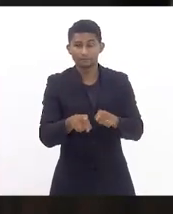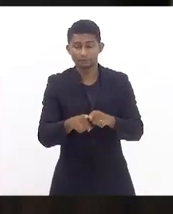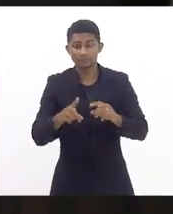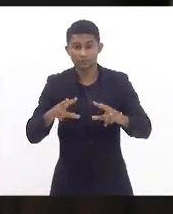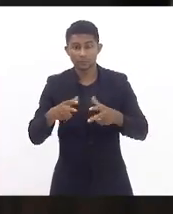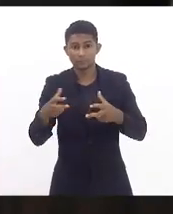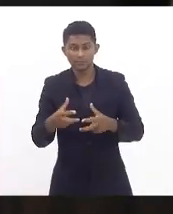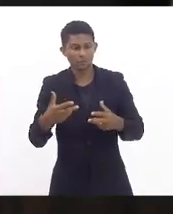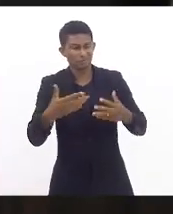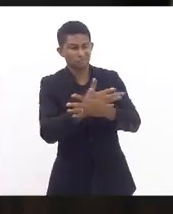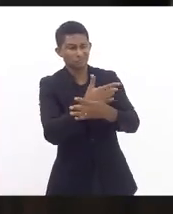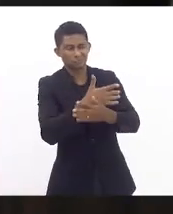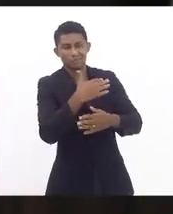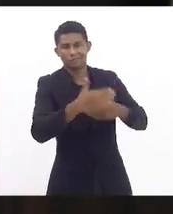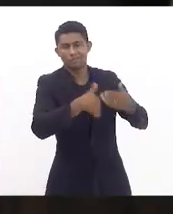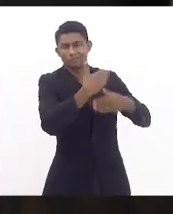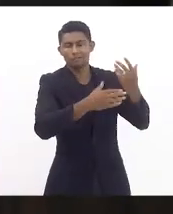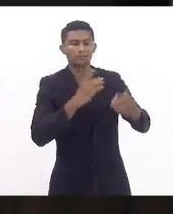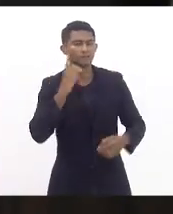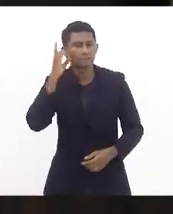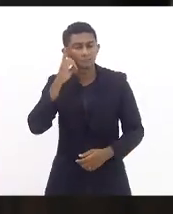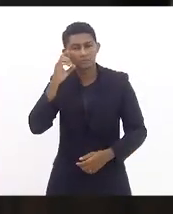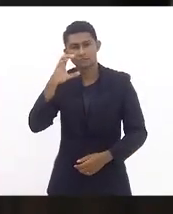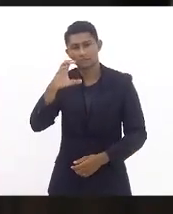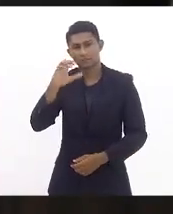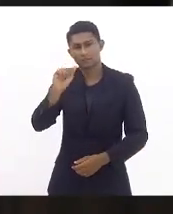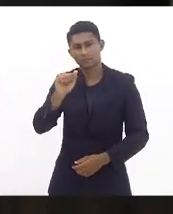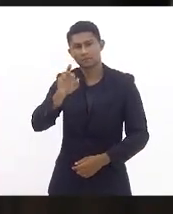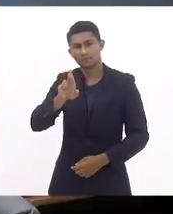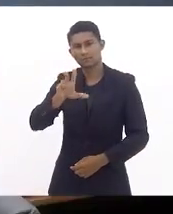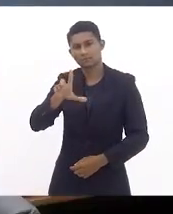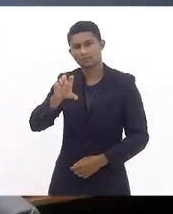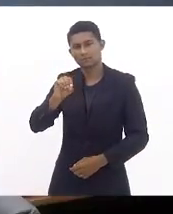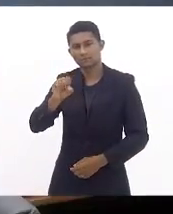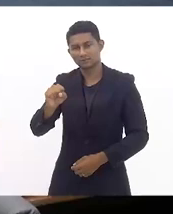deputado Carlos Macedo.